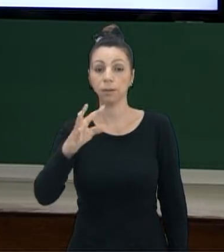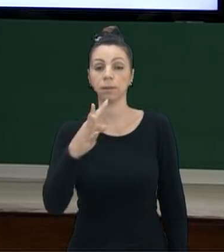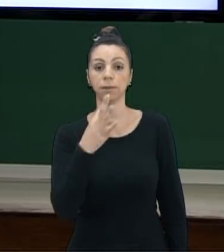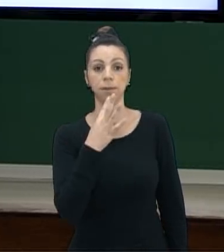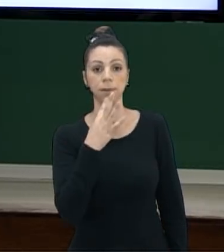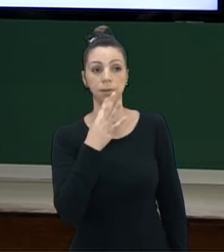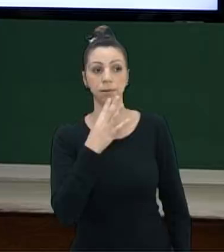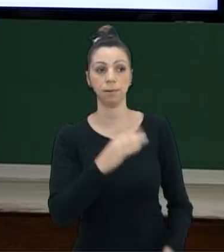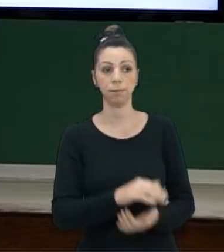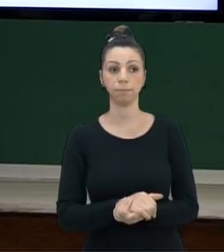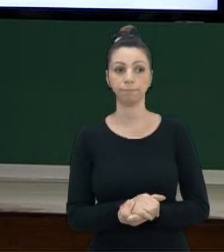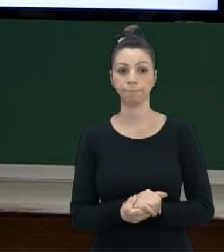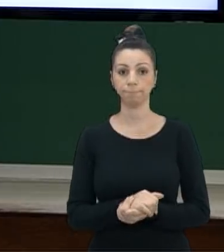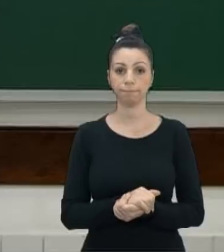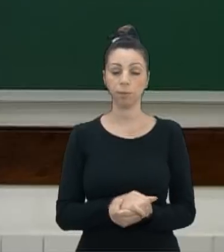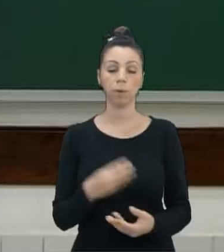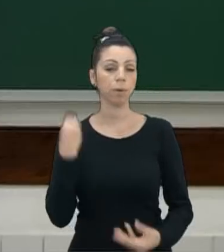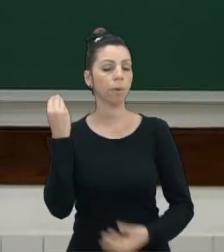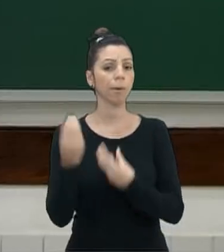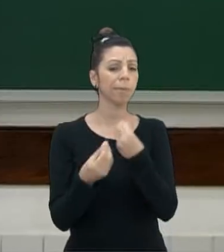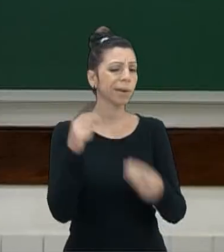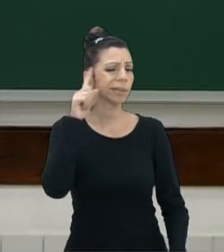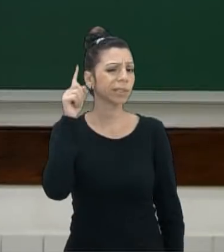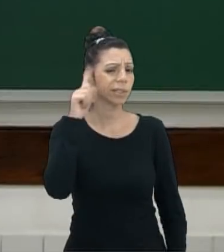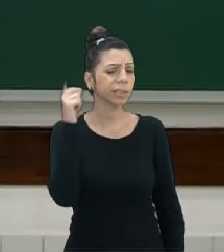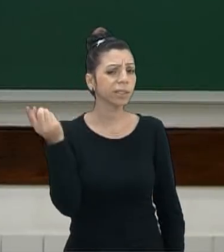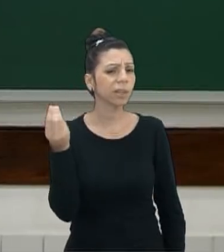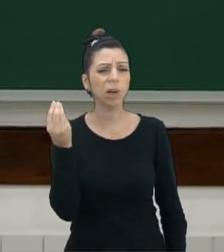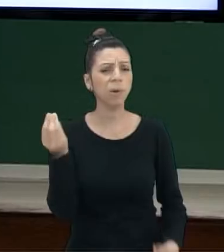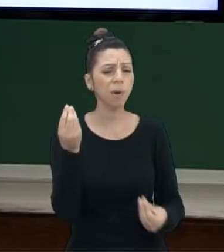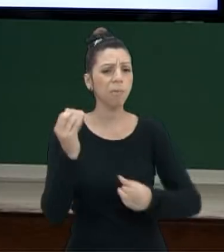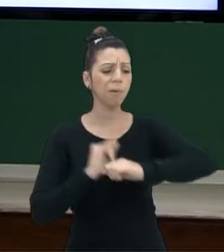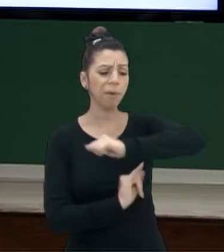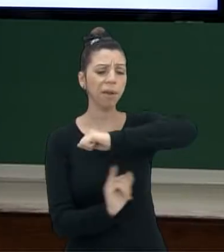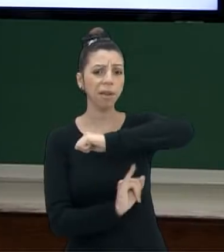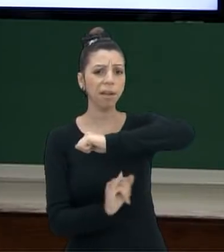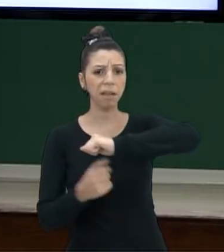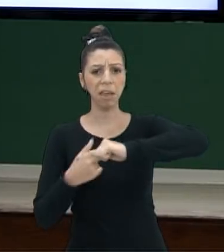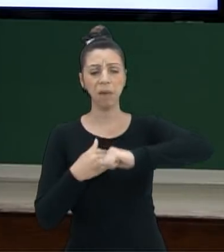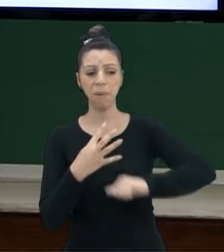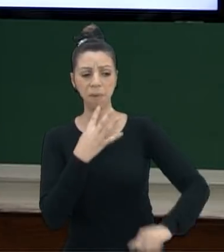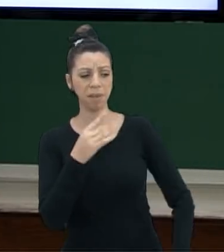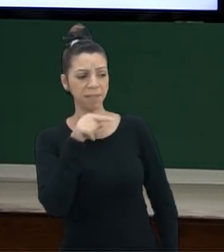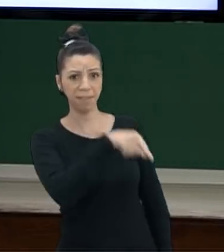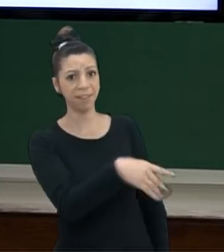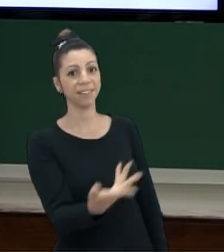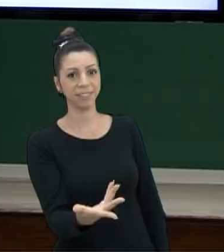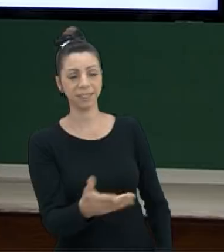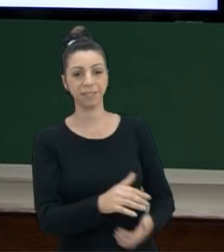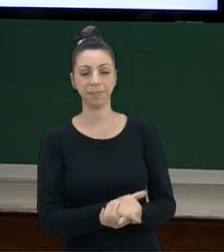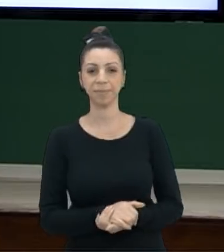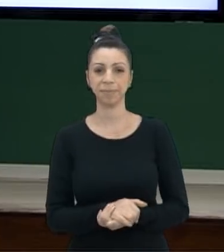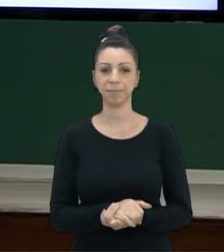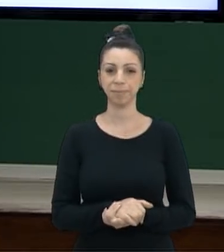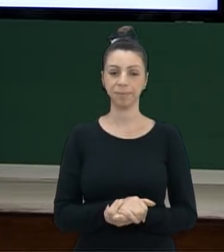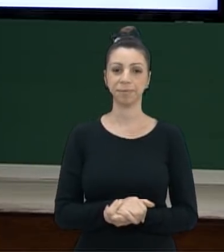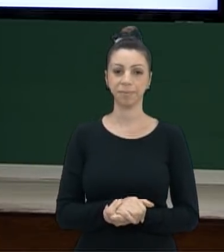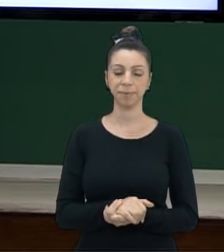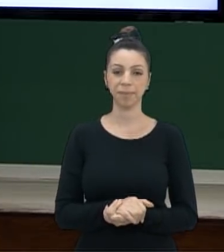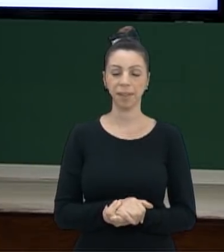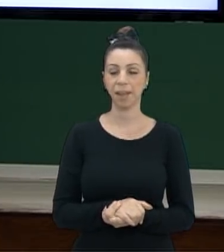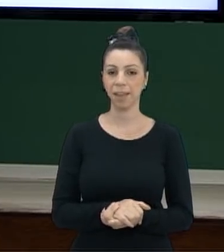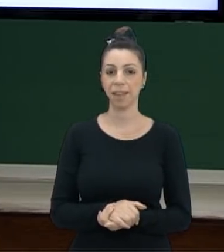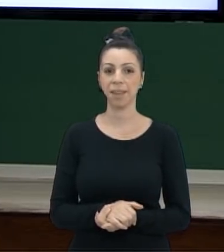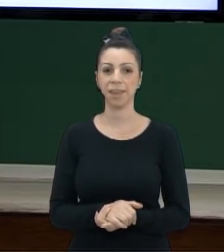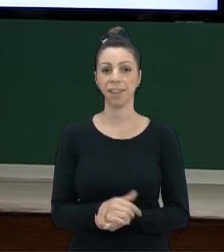Entenderam? Como que a gente diz no dia a dia? Eu conheci ela. Não é assim? Ah, você viu Maria?